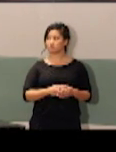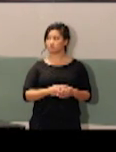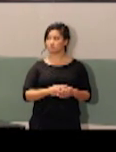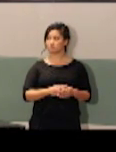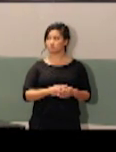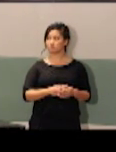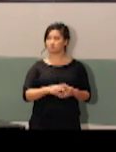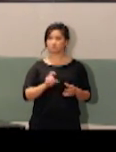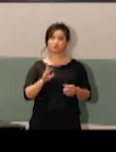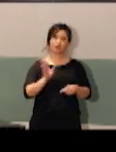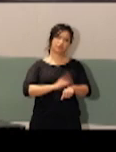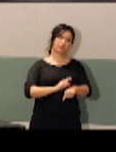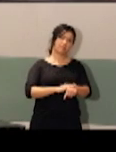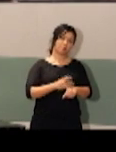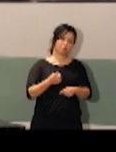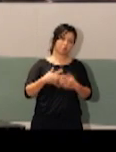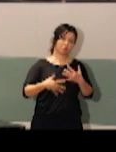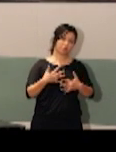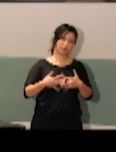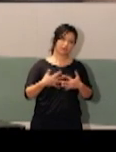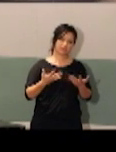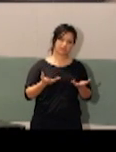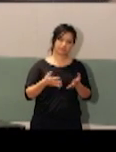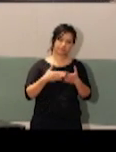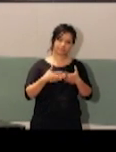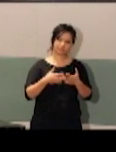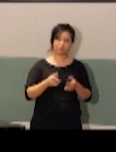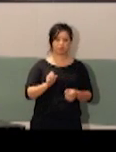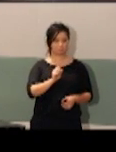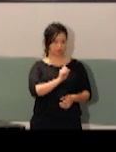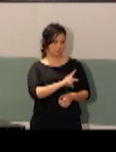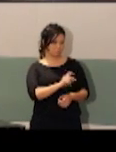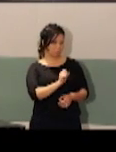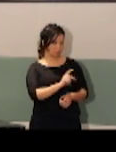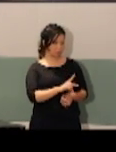o tempo um pouco aqui para não atrapalhar aqui o... Sim, senhor.